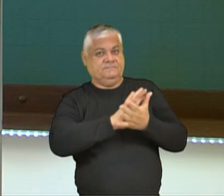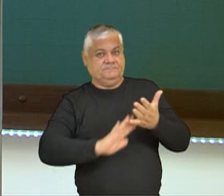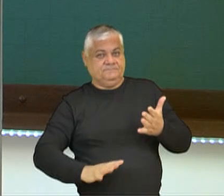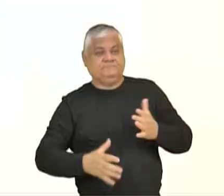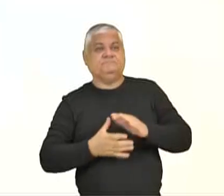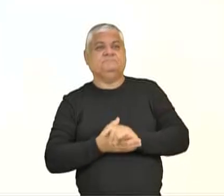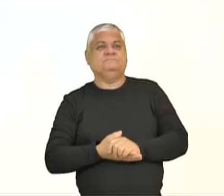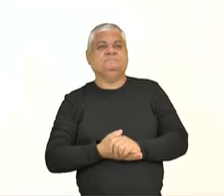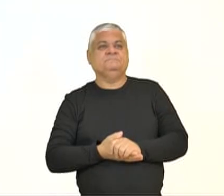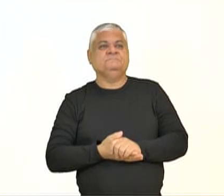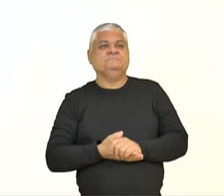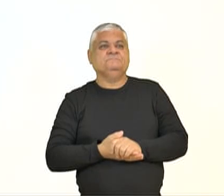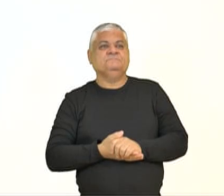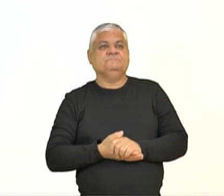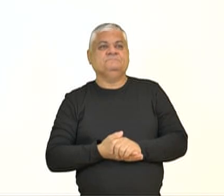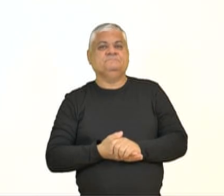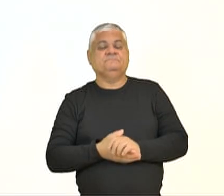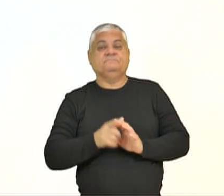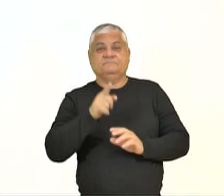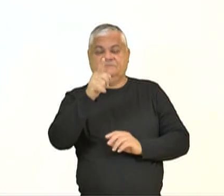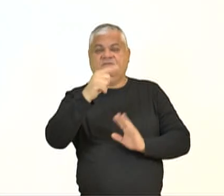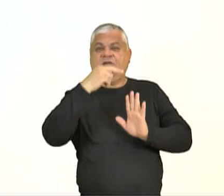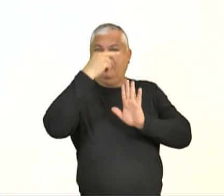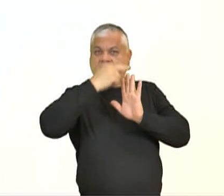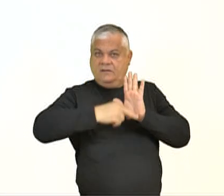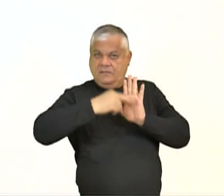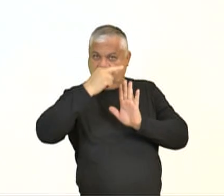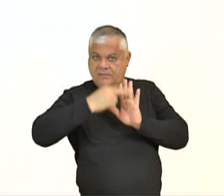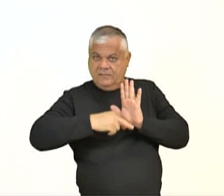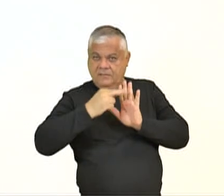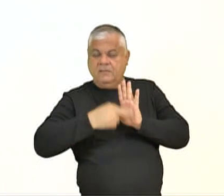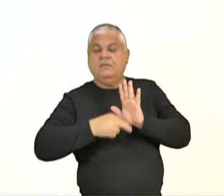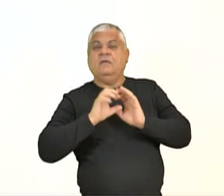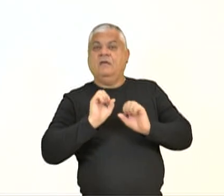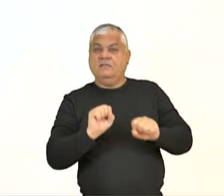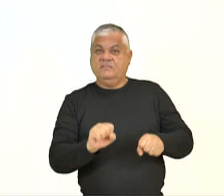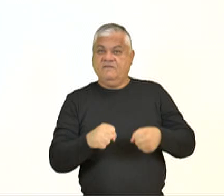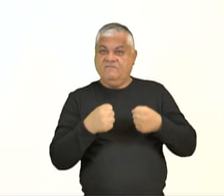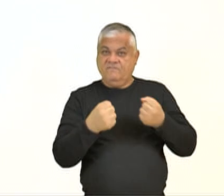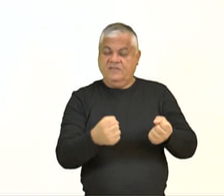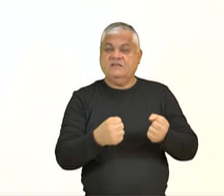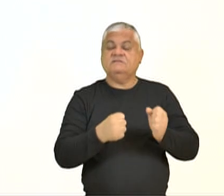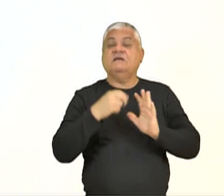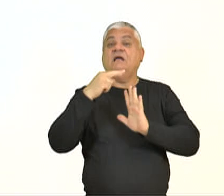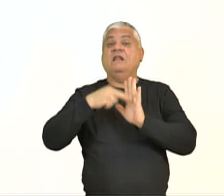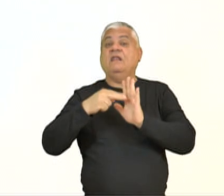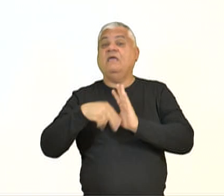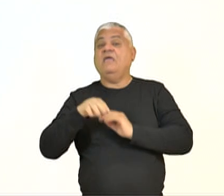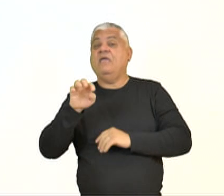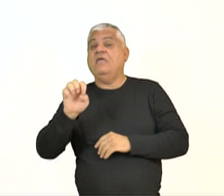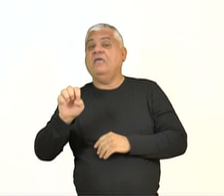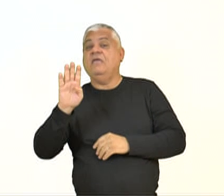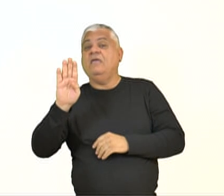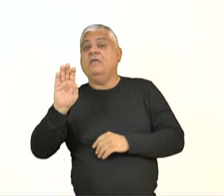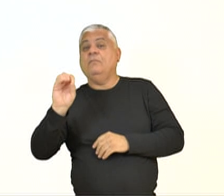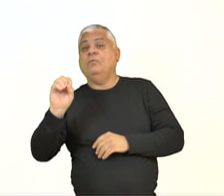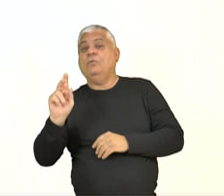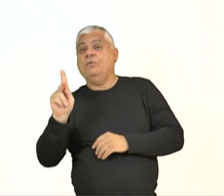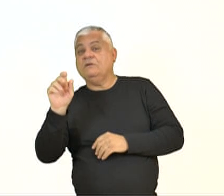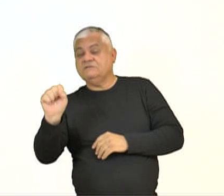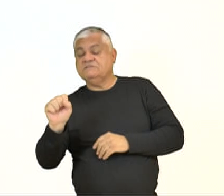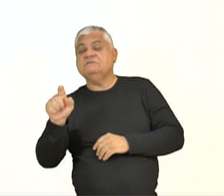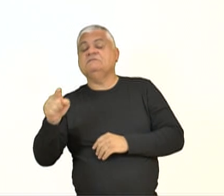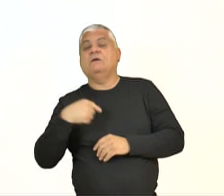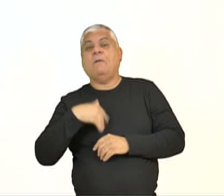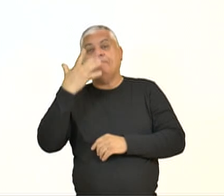atividade. Então, observem aqui. Vou pedir para vocês relerem o argumento de defesa sobre a leitura de e-books. A leitura de e-books